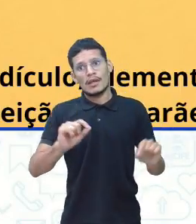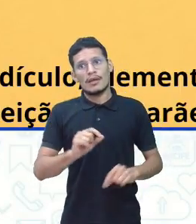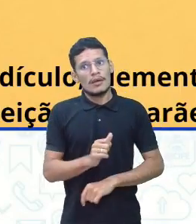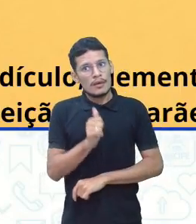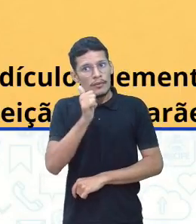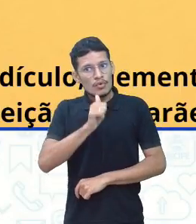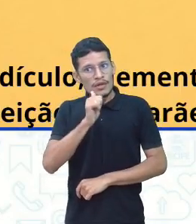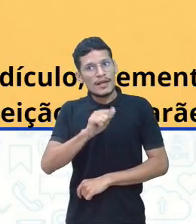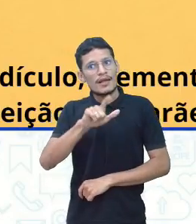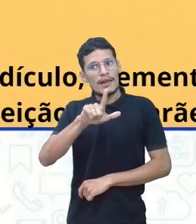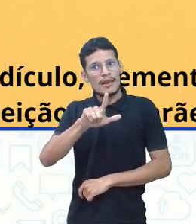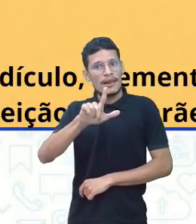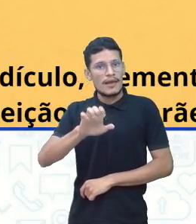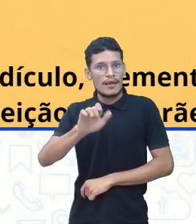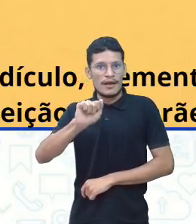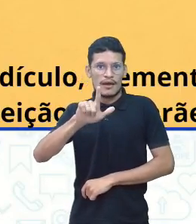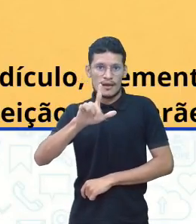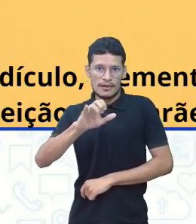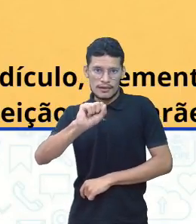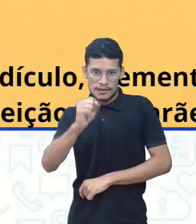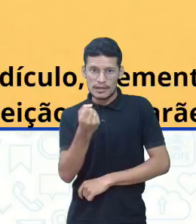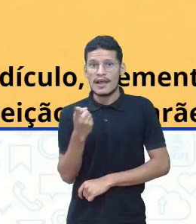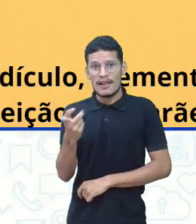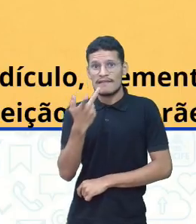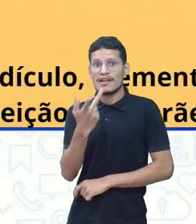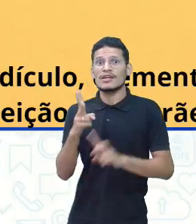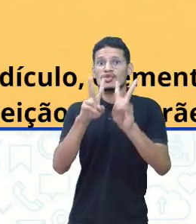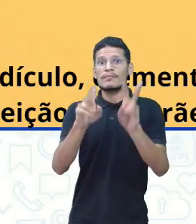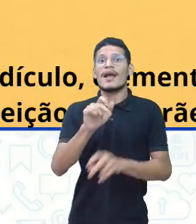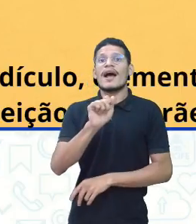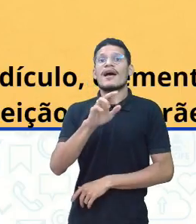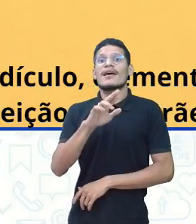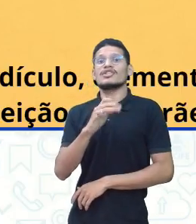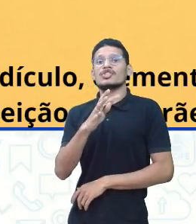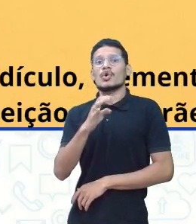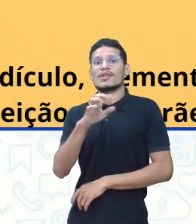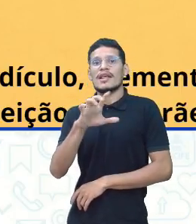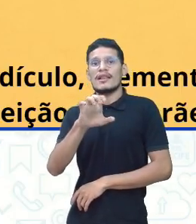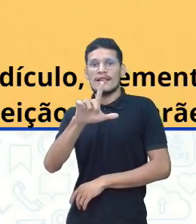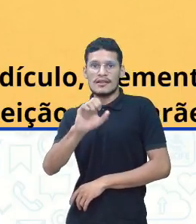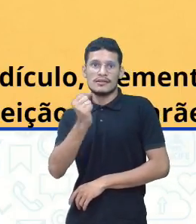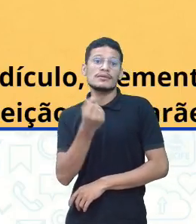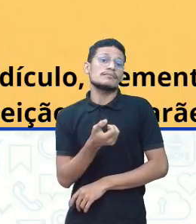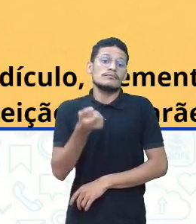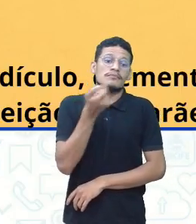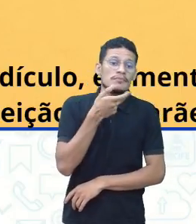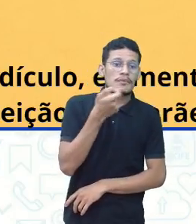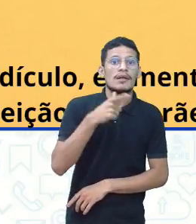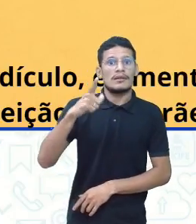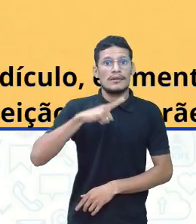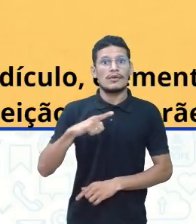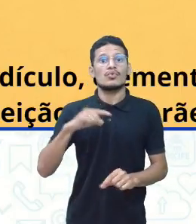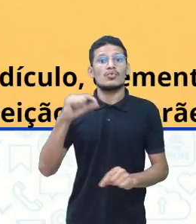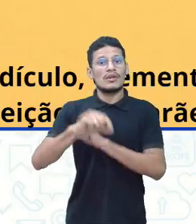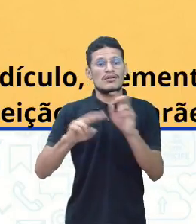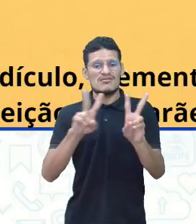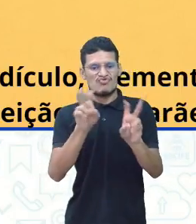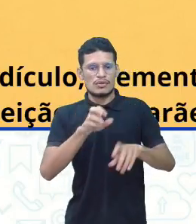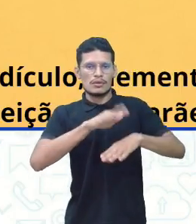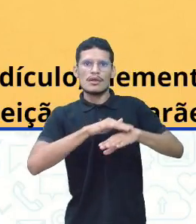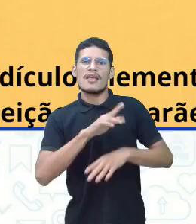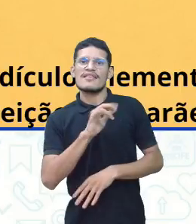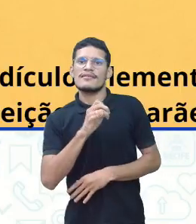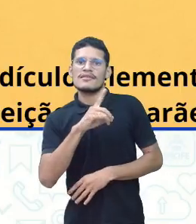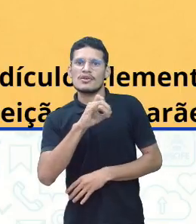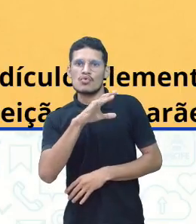lá Aristóteles para falar que a graça, o humor, ele é perpassado por um senso de ridículo, que é o